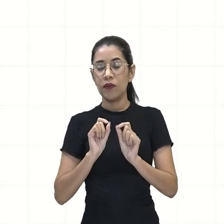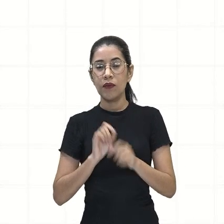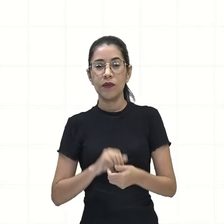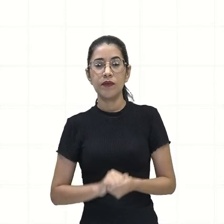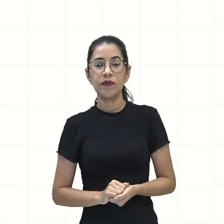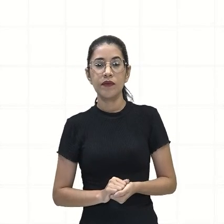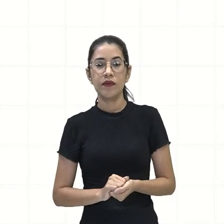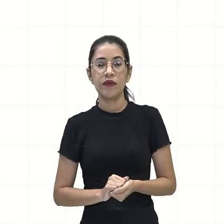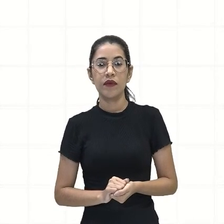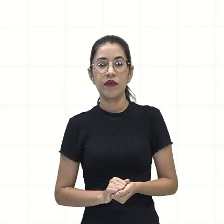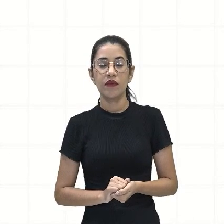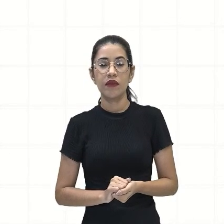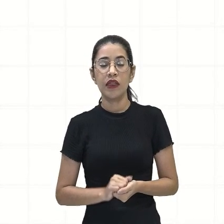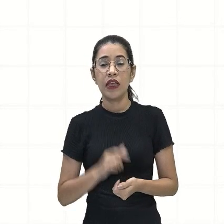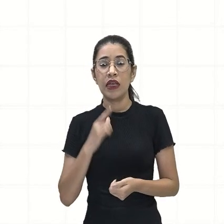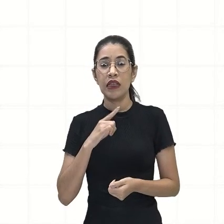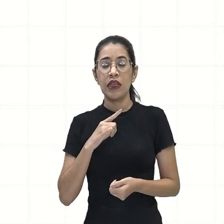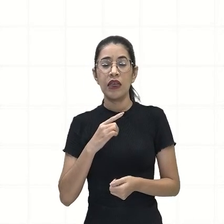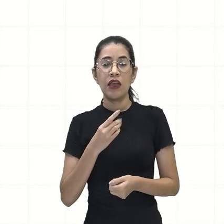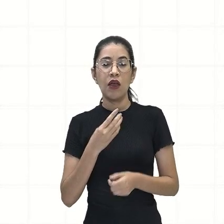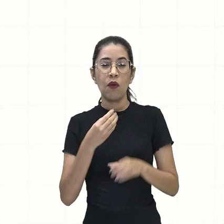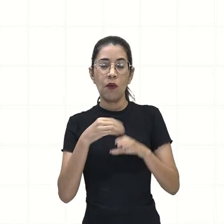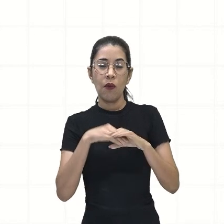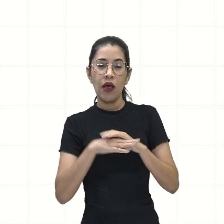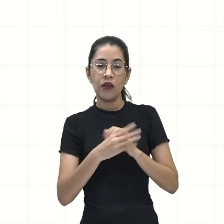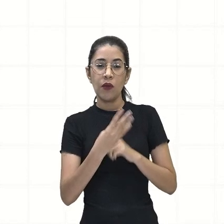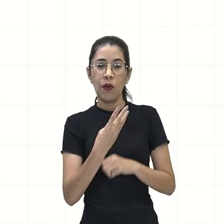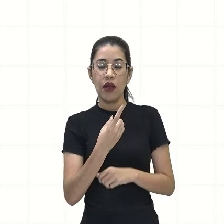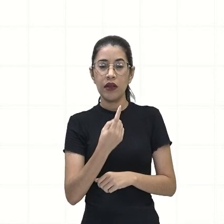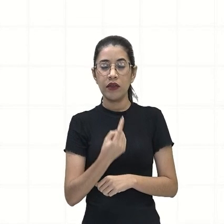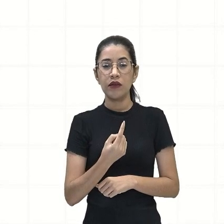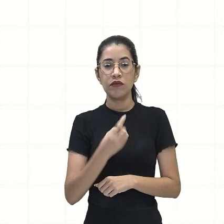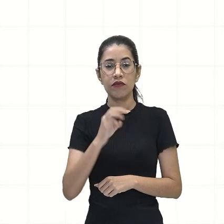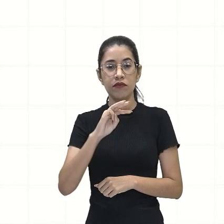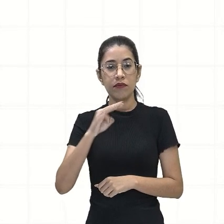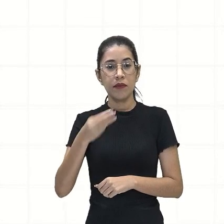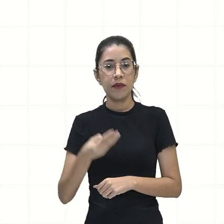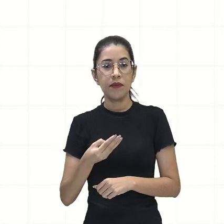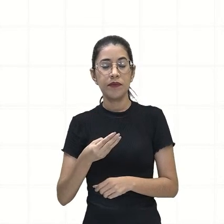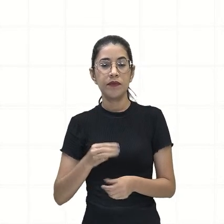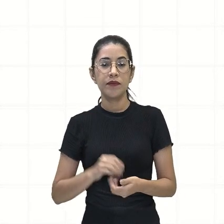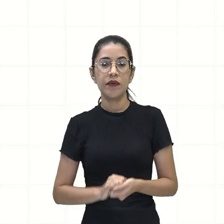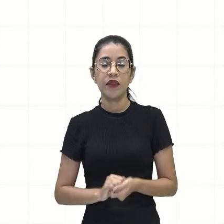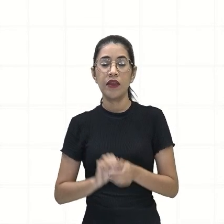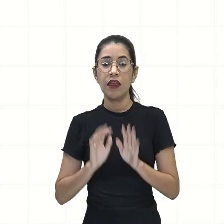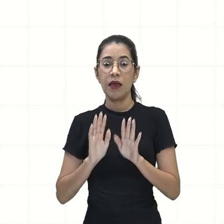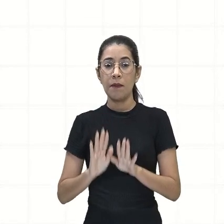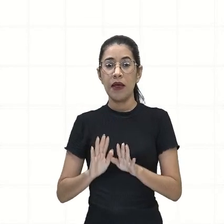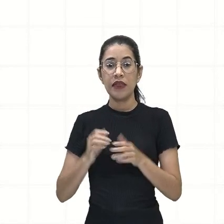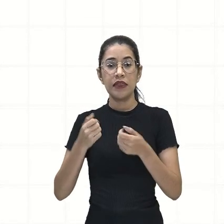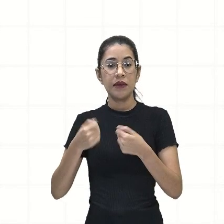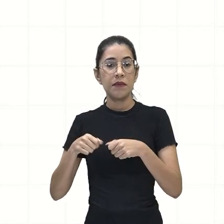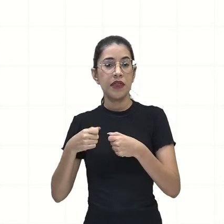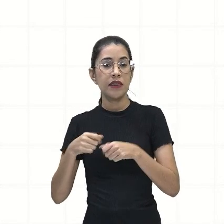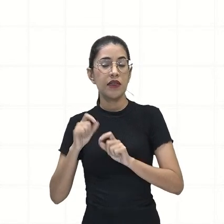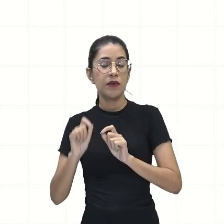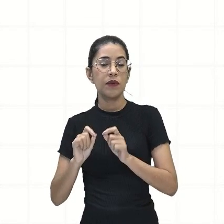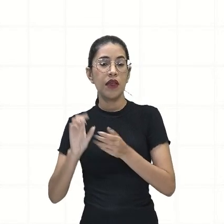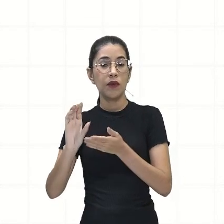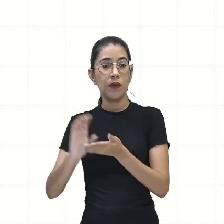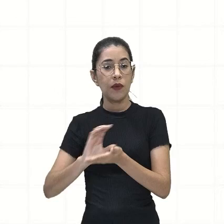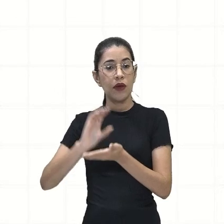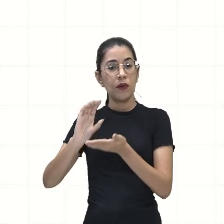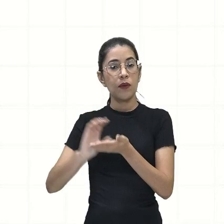ele fala que ele tem 41 milhões aqui, né, de reservas internacionais. Porém, a necessidade de financiamento